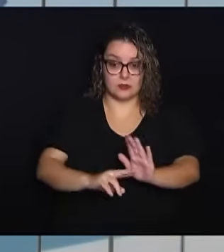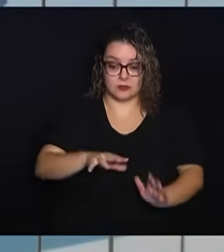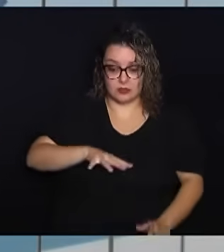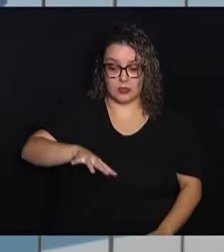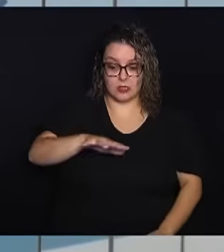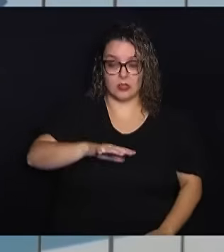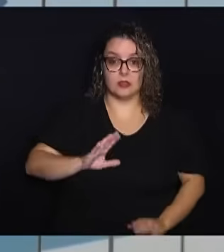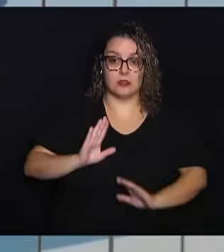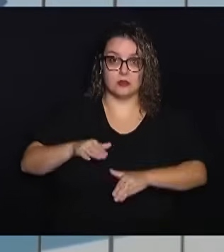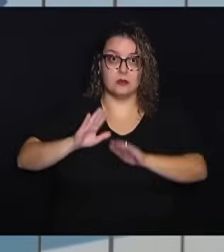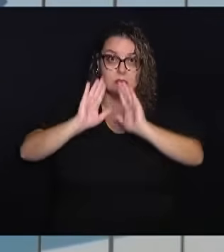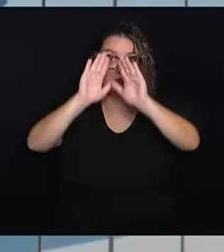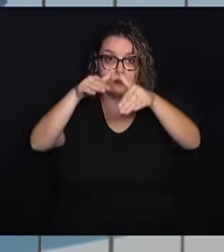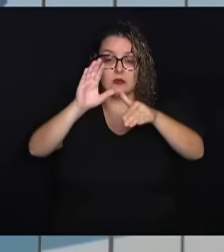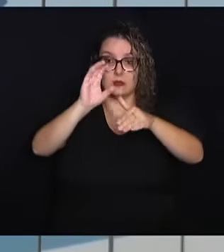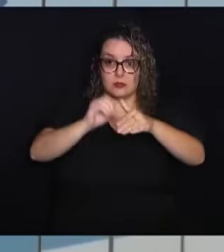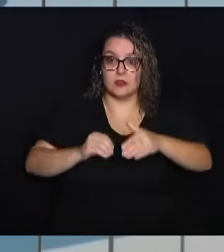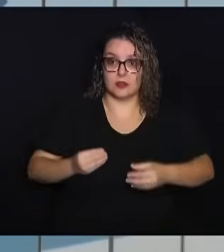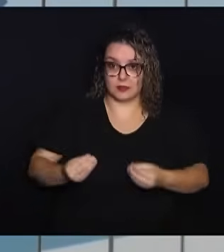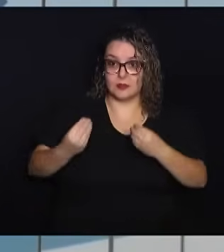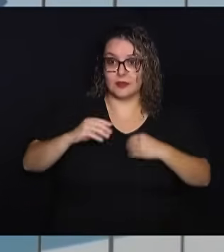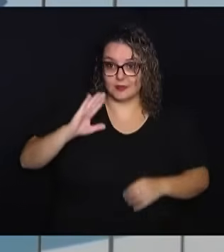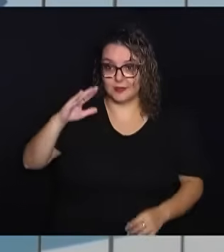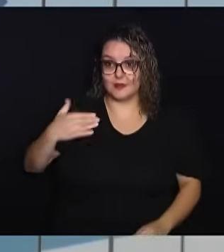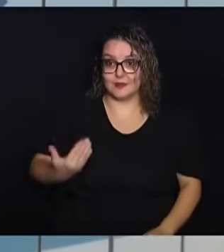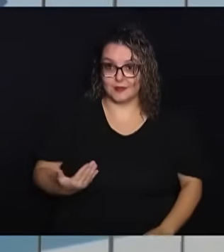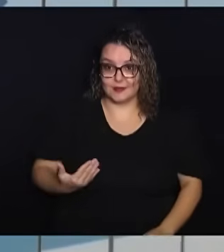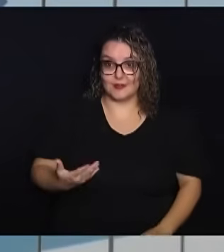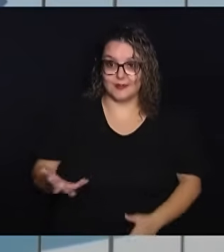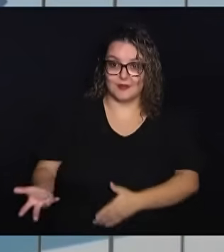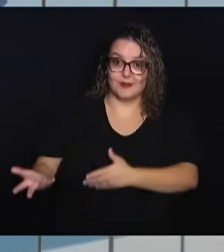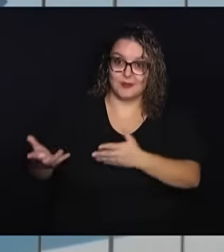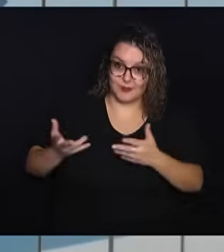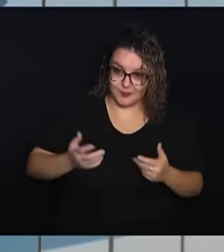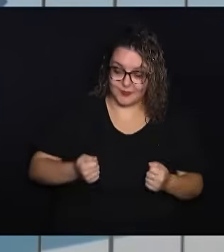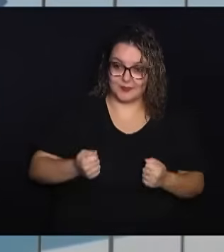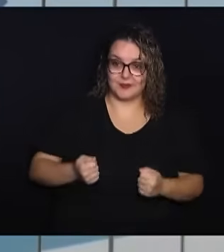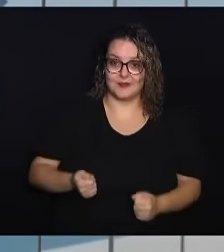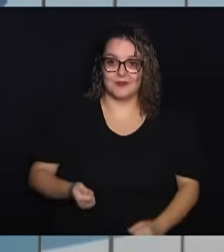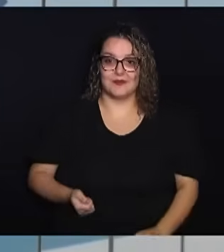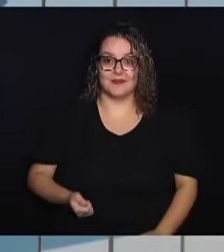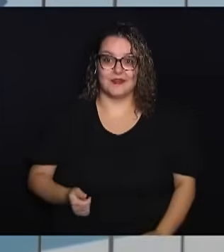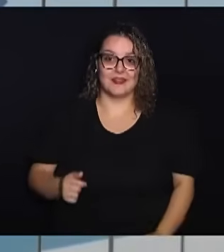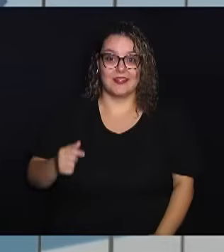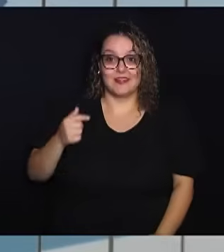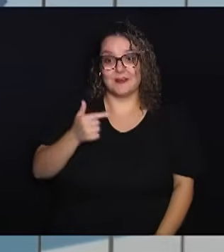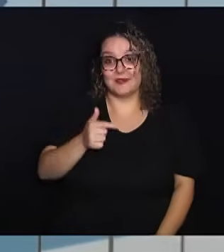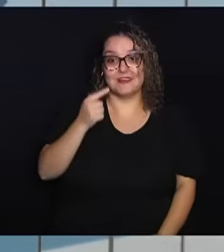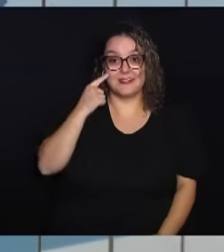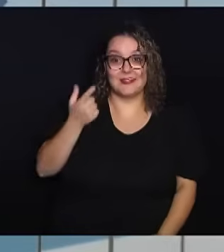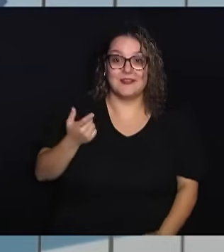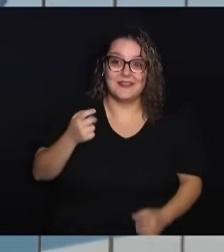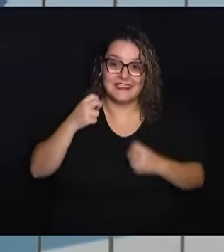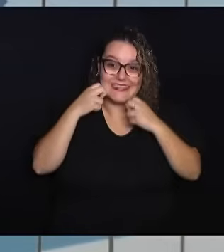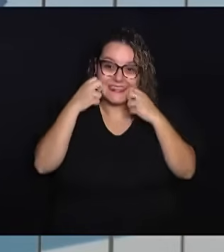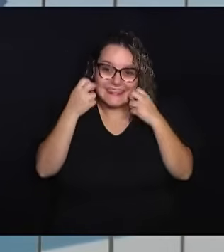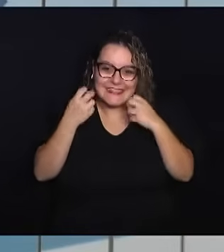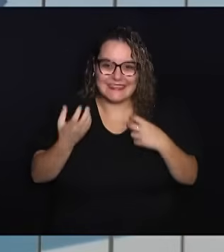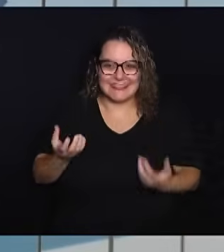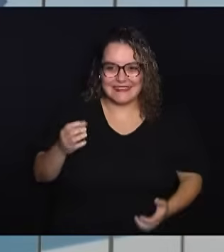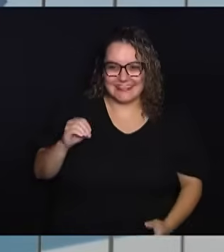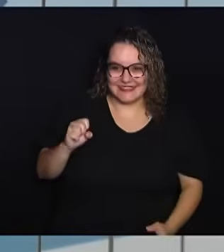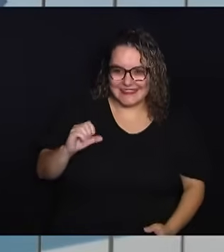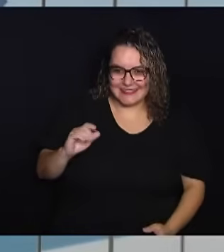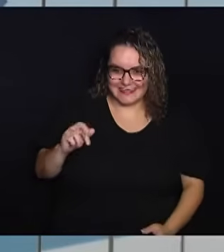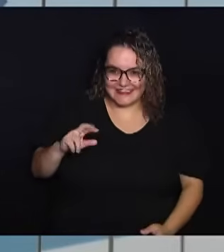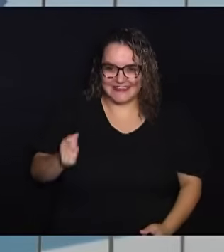basquete. E ele deu a honra, eu fiz esse convite ali sem pretensão, né? Até envergonhado. Pô, Oscar, você